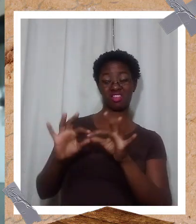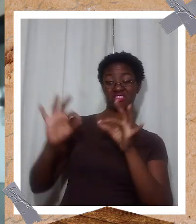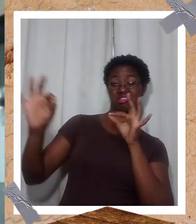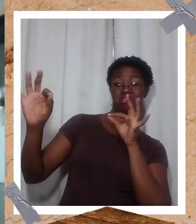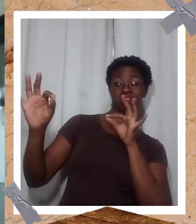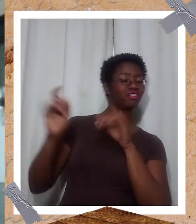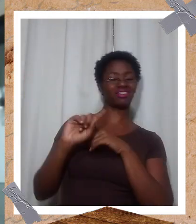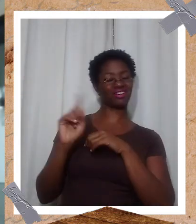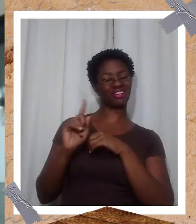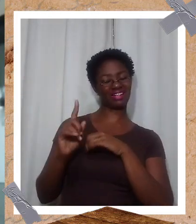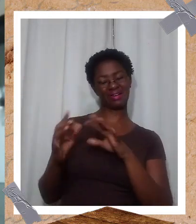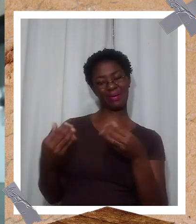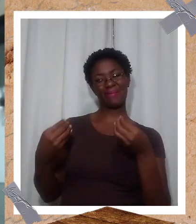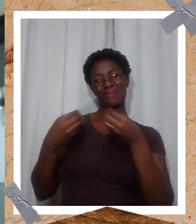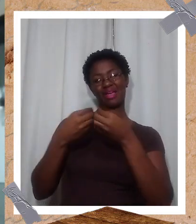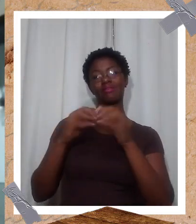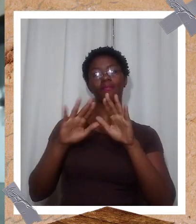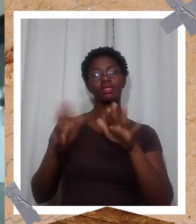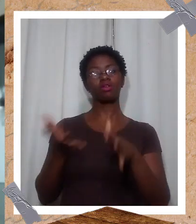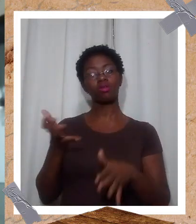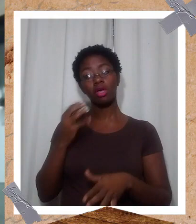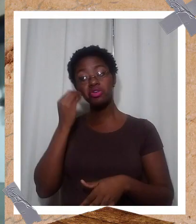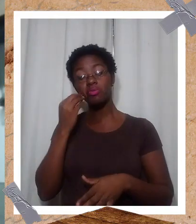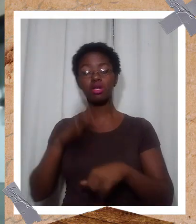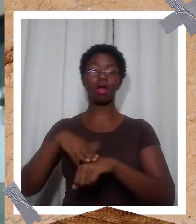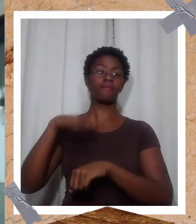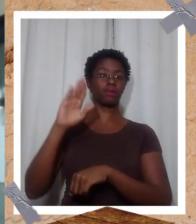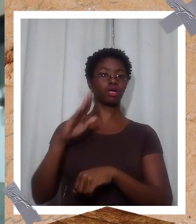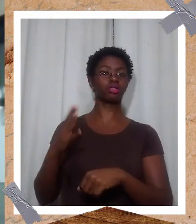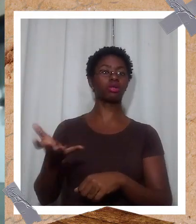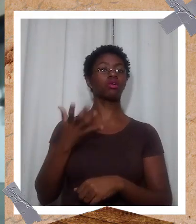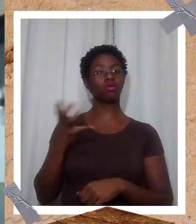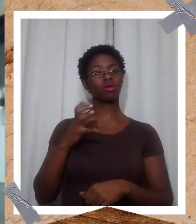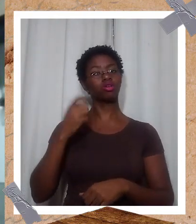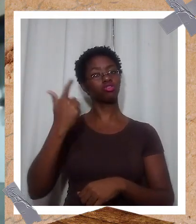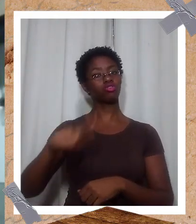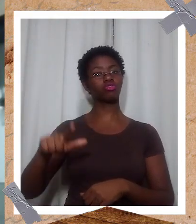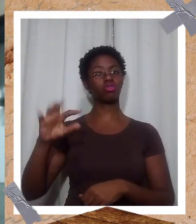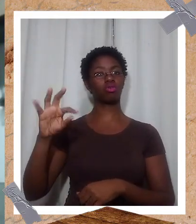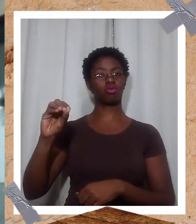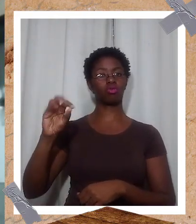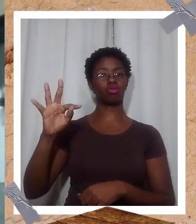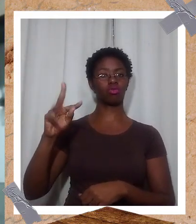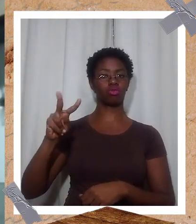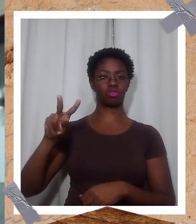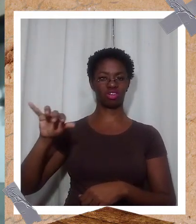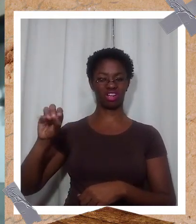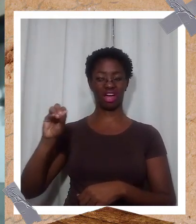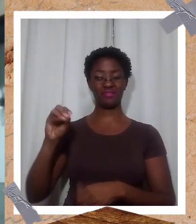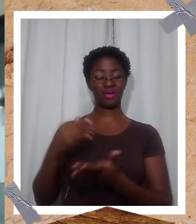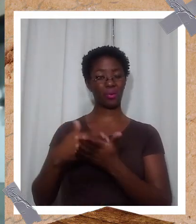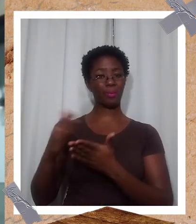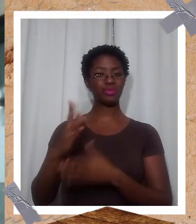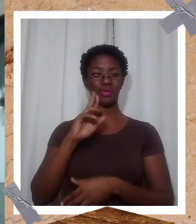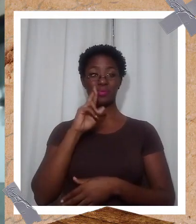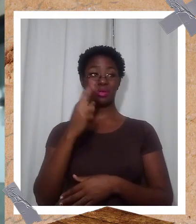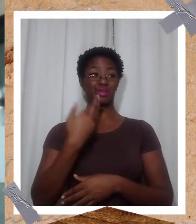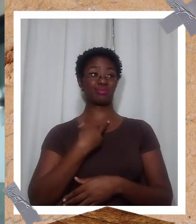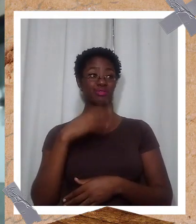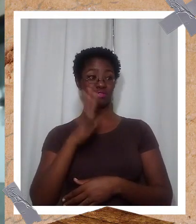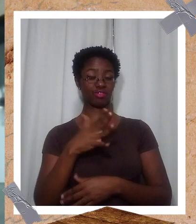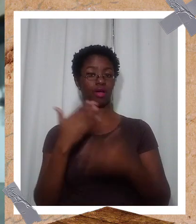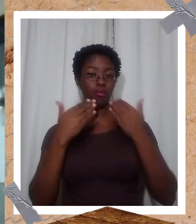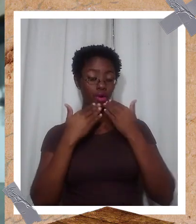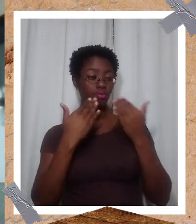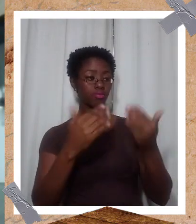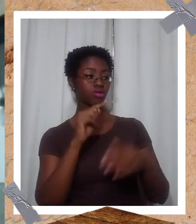eu queria mergulhar um pouco mais. E aí eu queria ouvir de novo o Otávio, que ele já começou me respondendo. Eu te